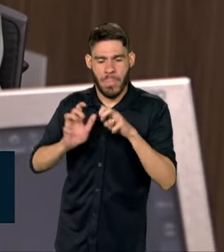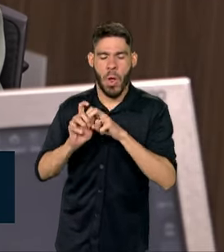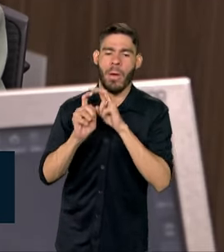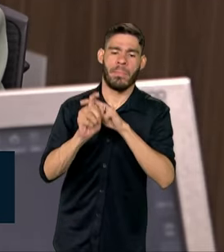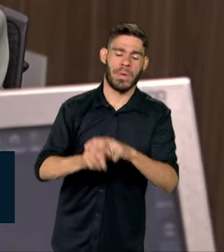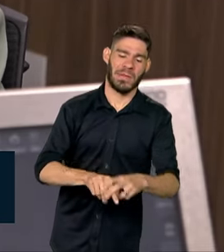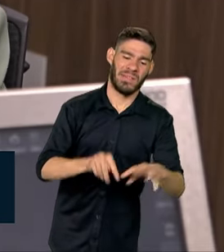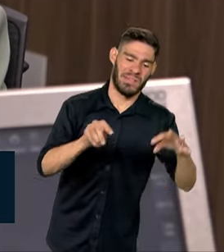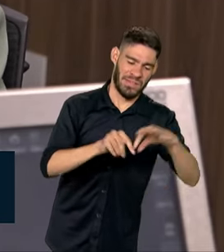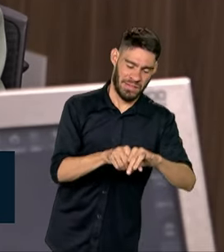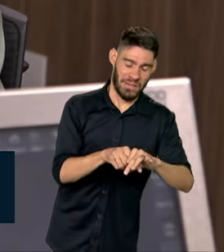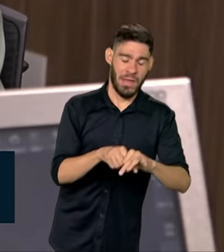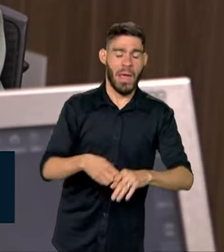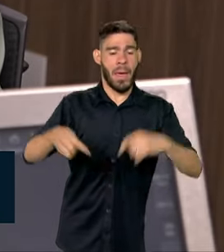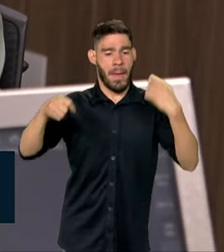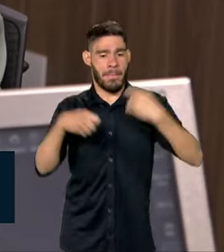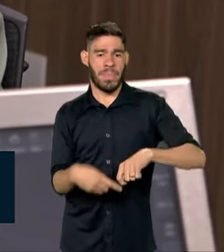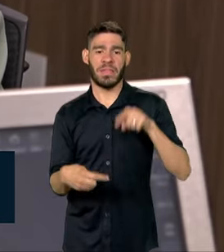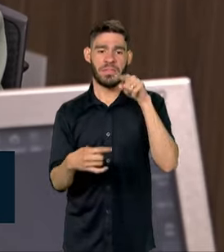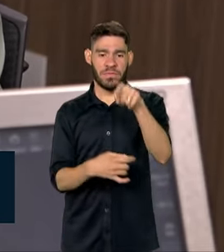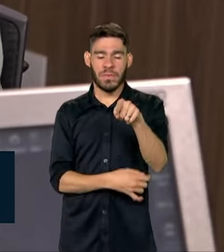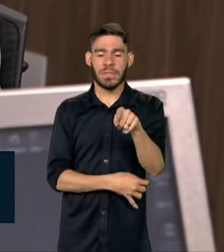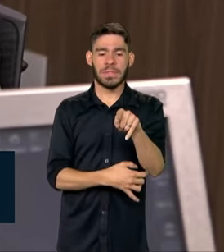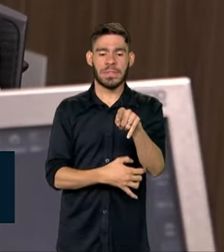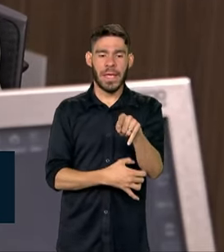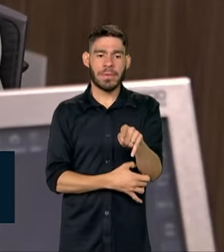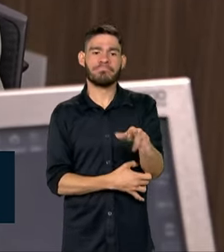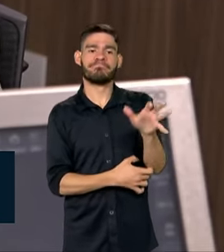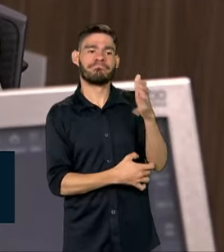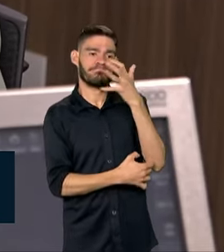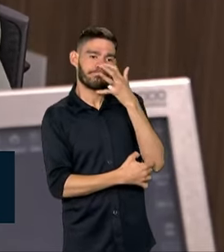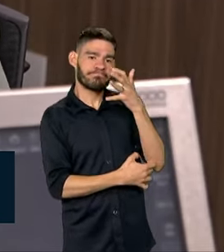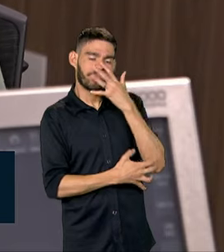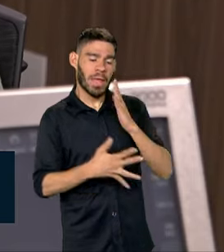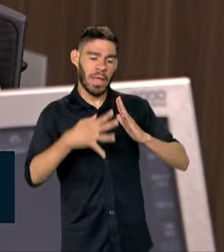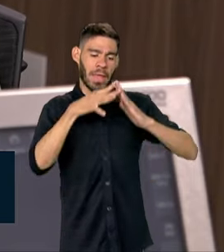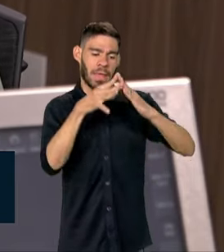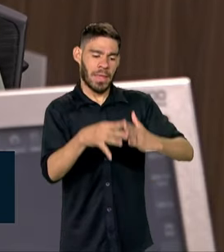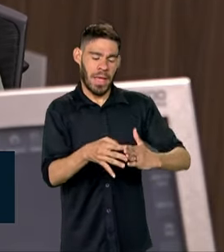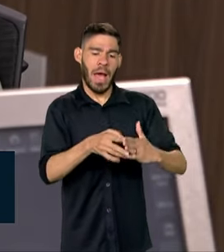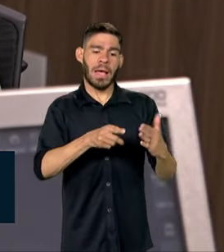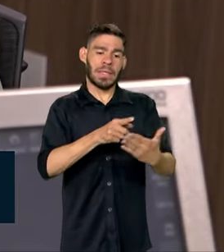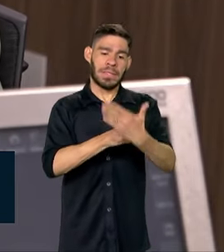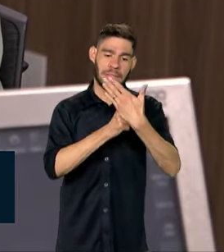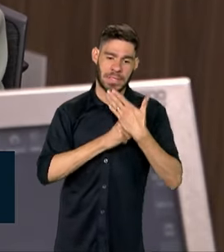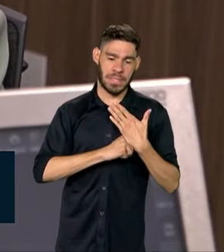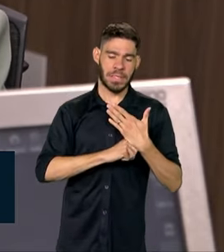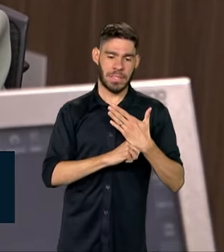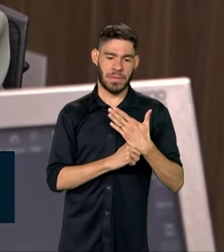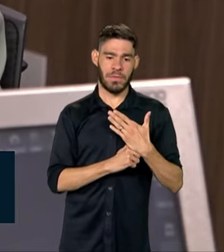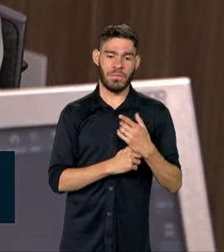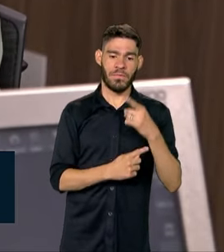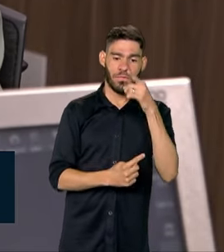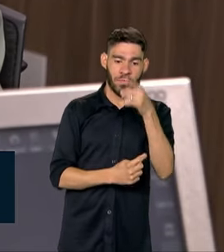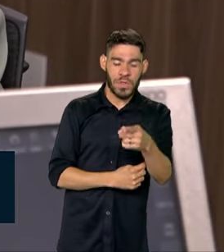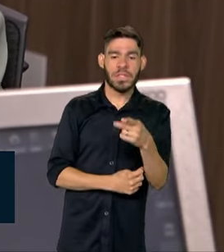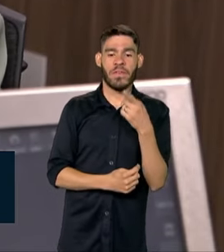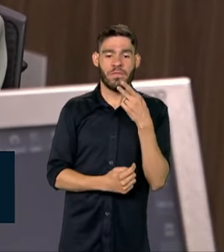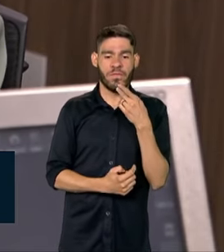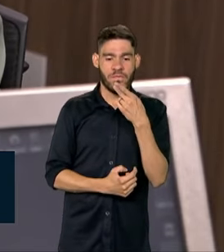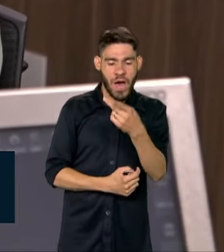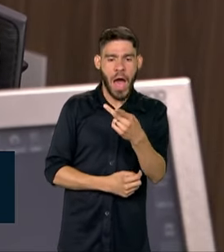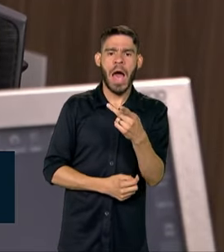que você que está nos ouvindo, que você que está em casa, também nos ajude. A sua fala, o